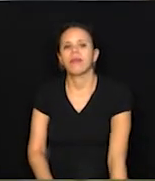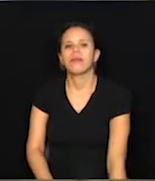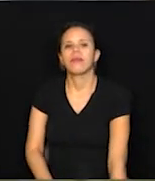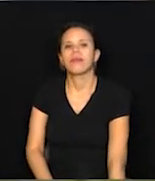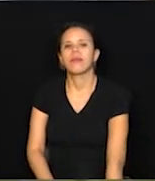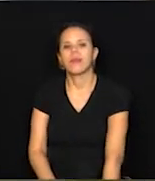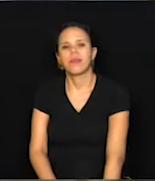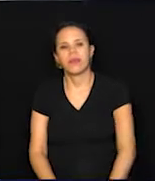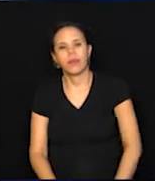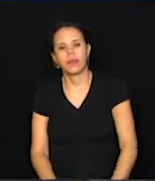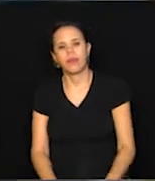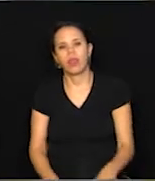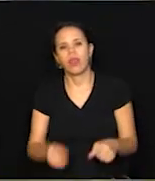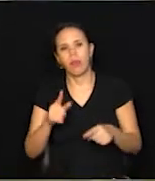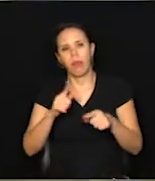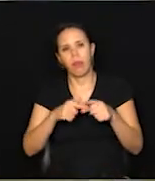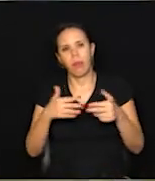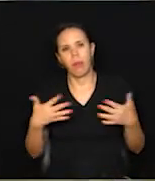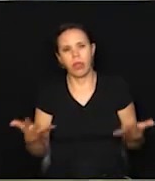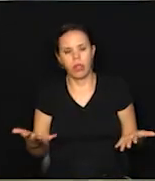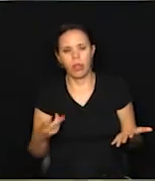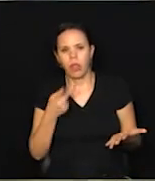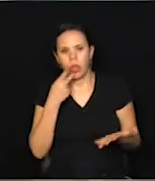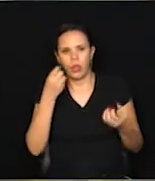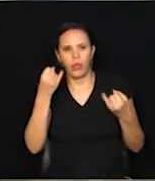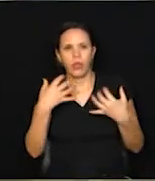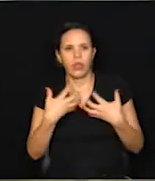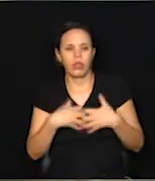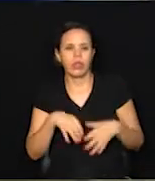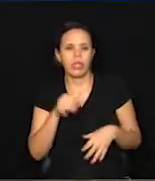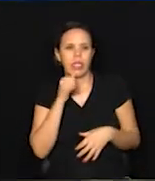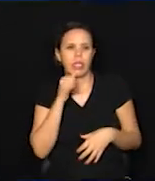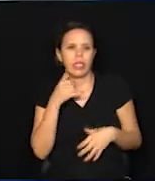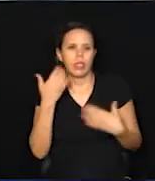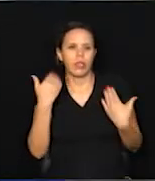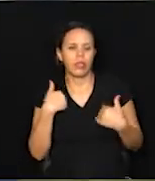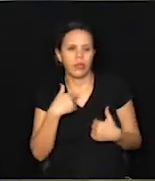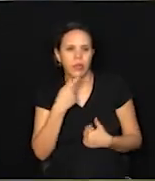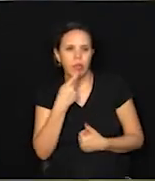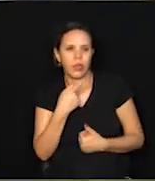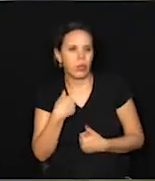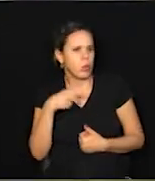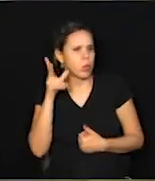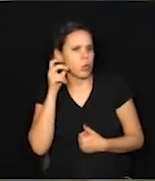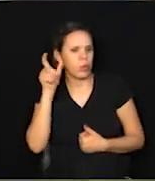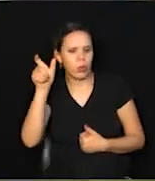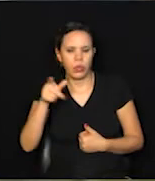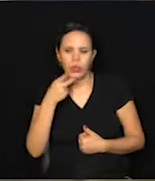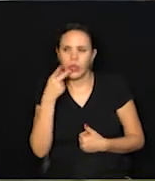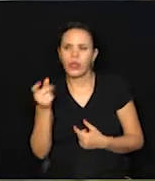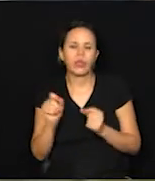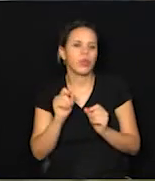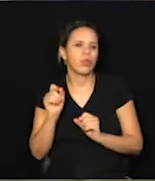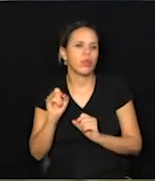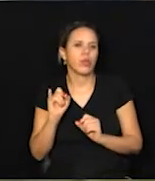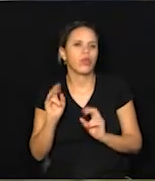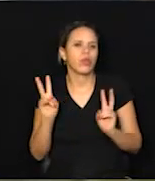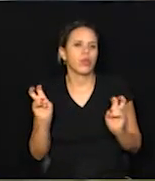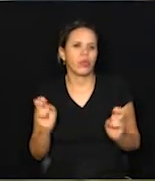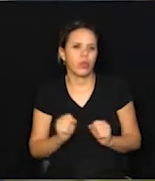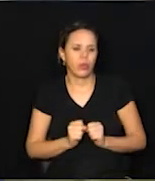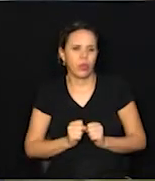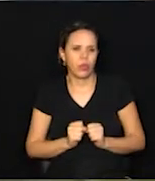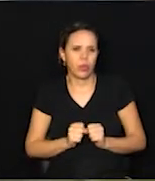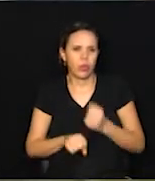a questão dos insumos, o doutor Sérgio comentou, né, mas eu não escutei o senhor falar sobre a questão